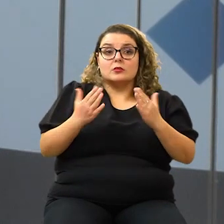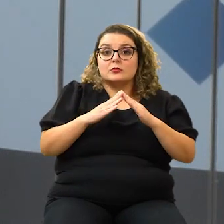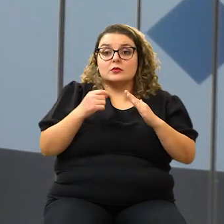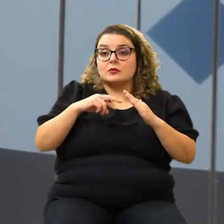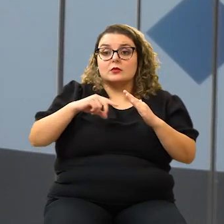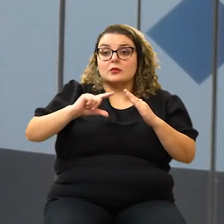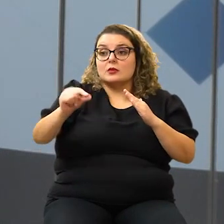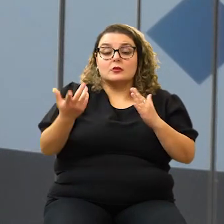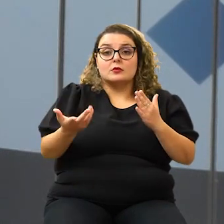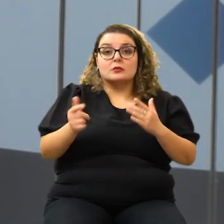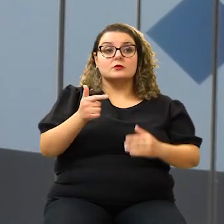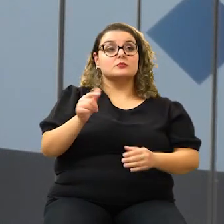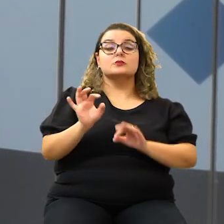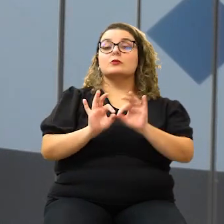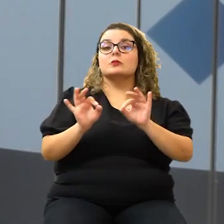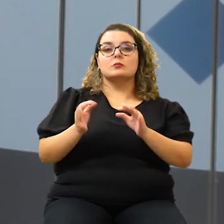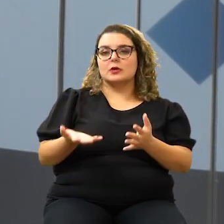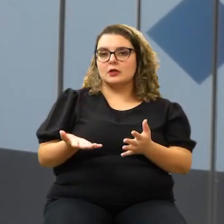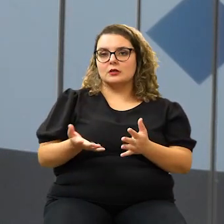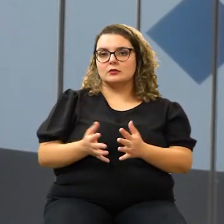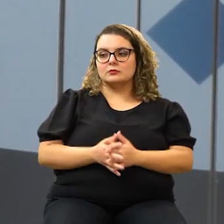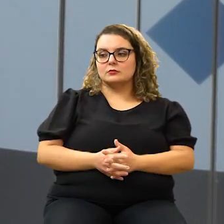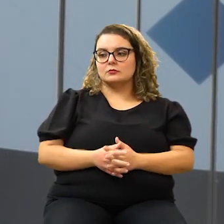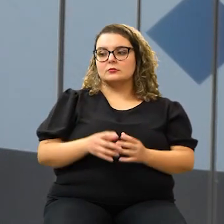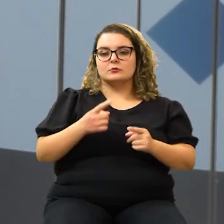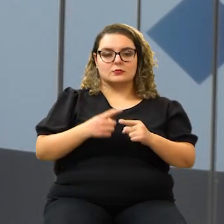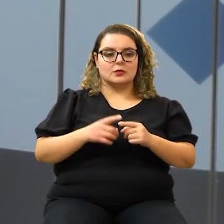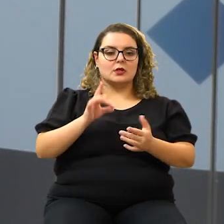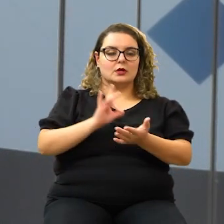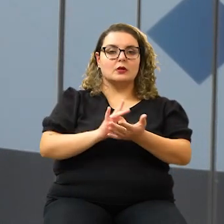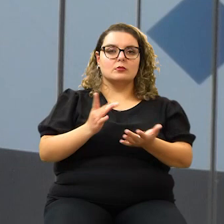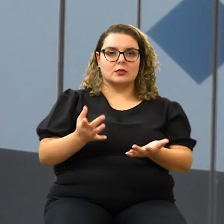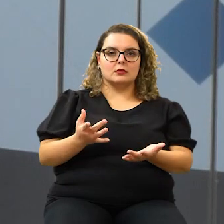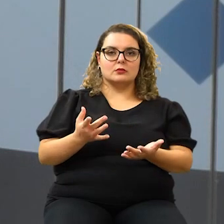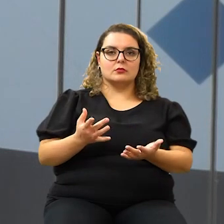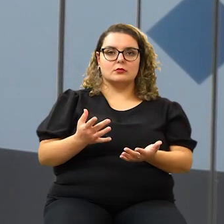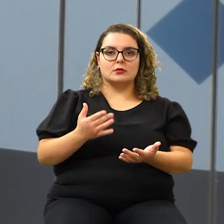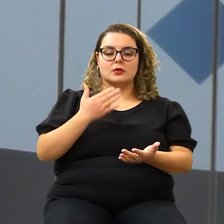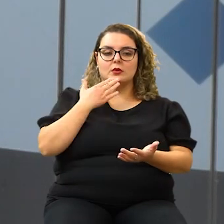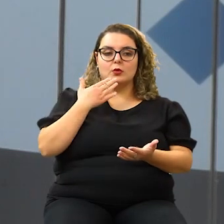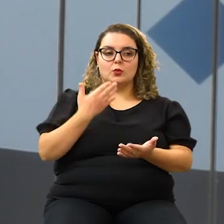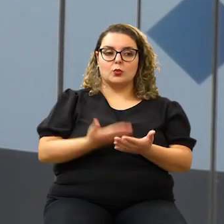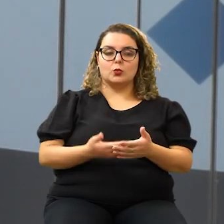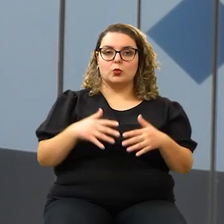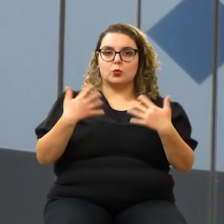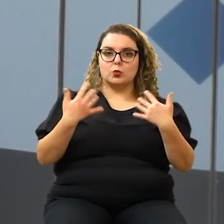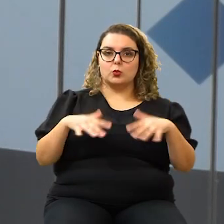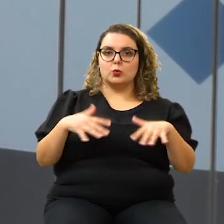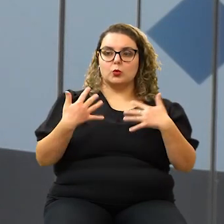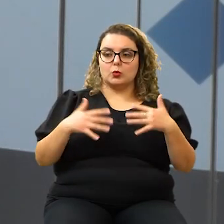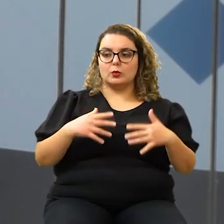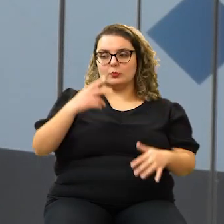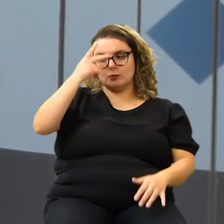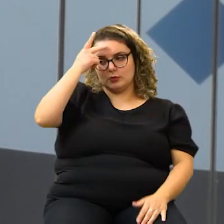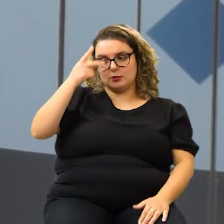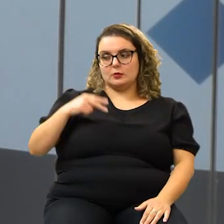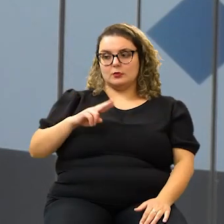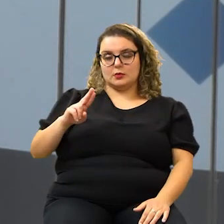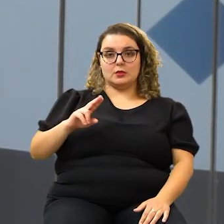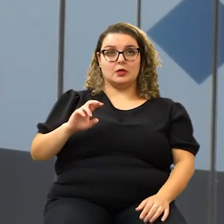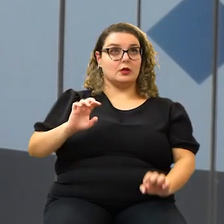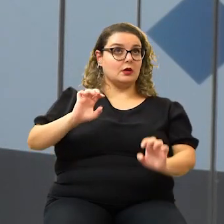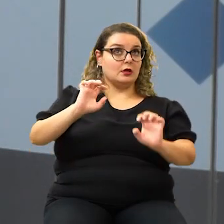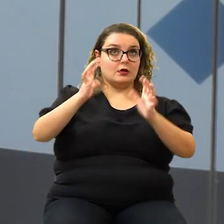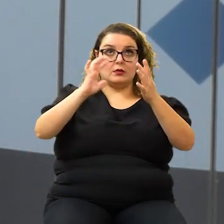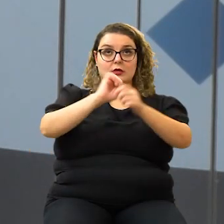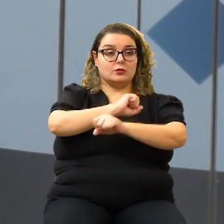tinham preparo, porque realmente foi surpreendente. E os eventos, pelo próprio nome, eventos extremos, né, já